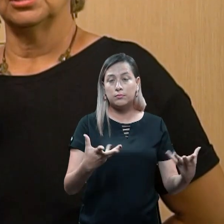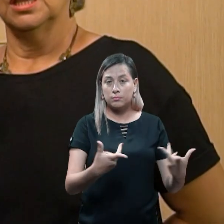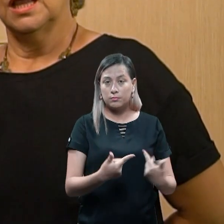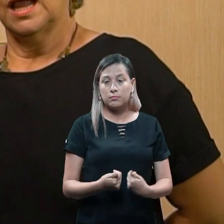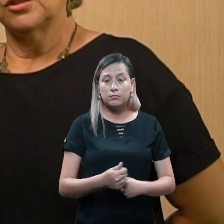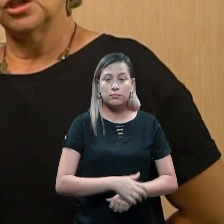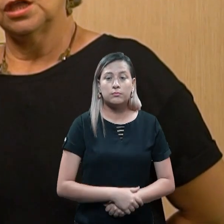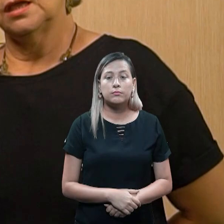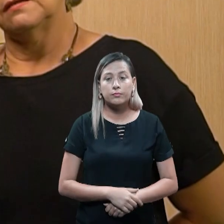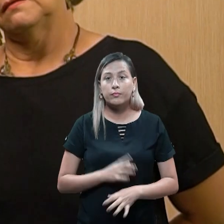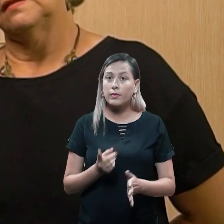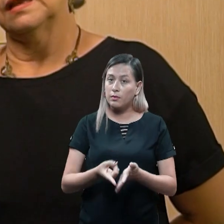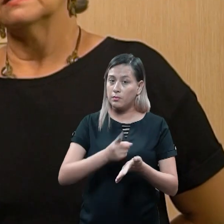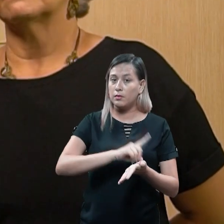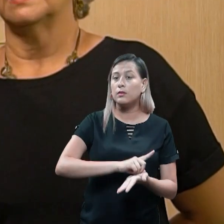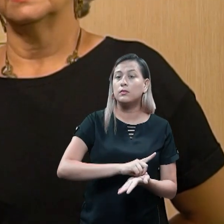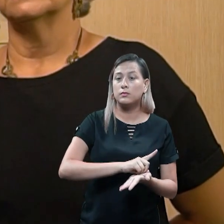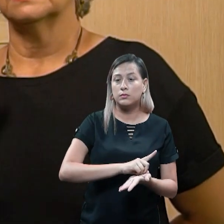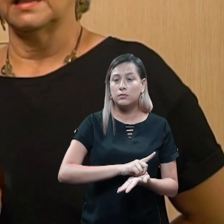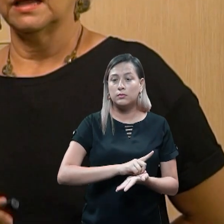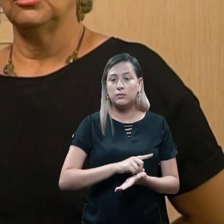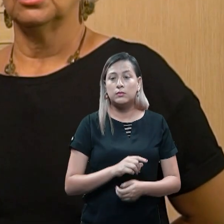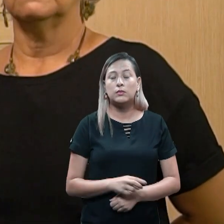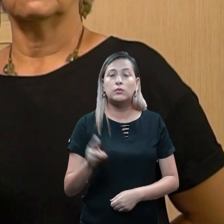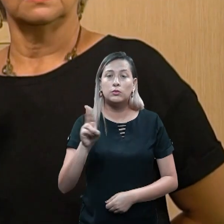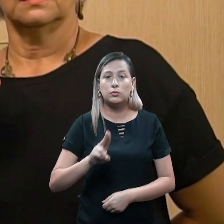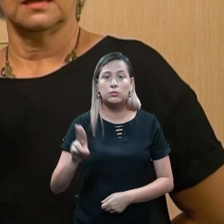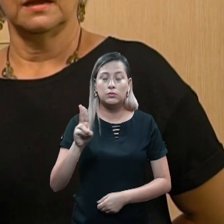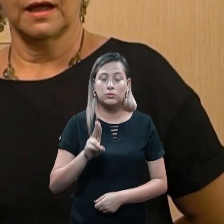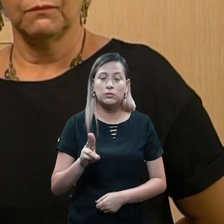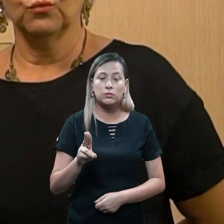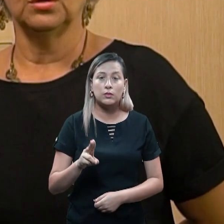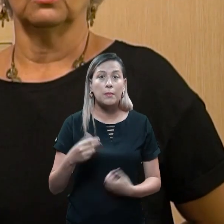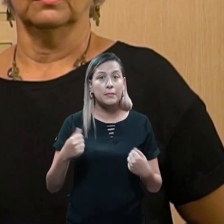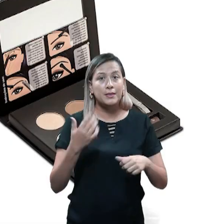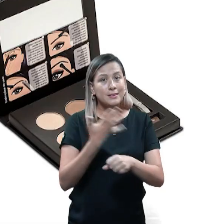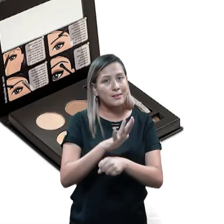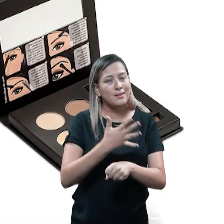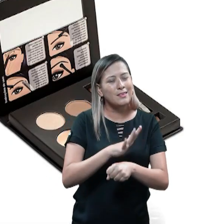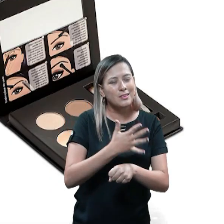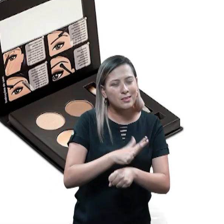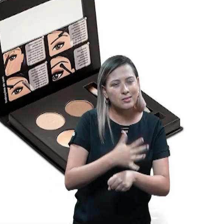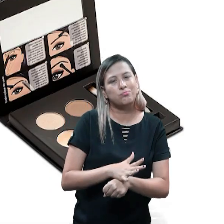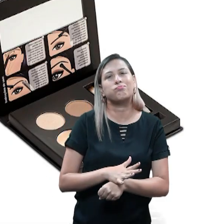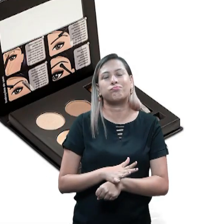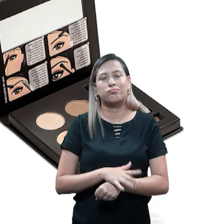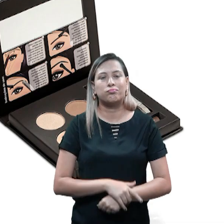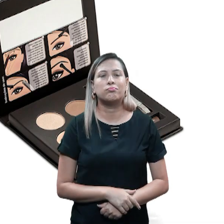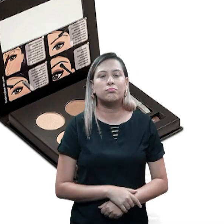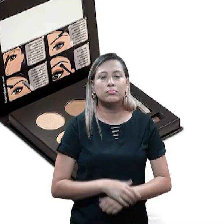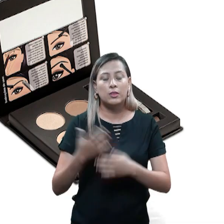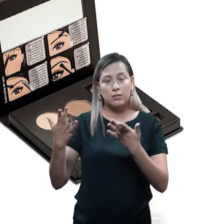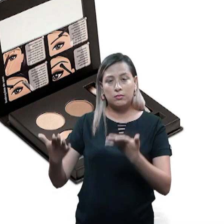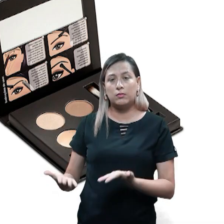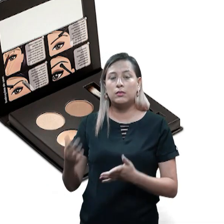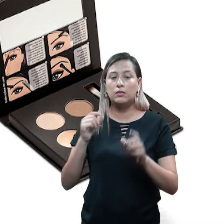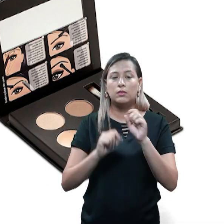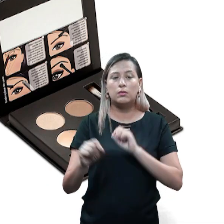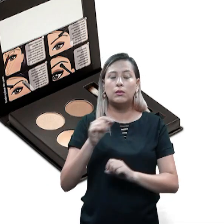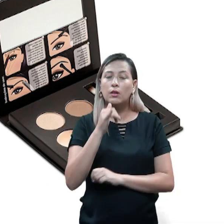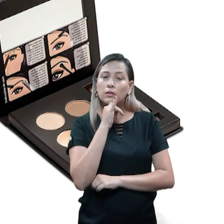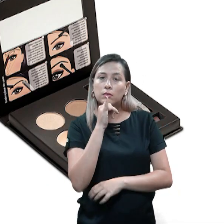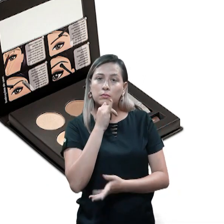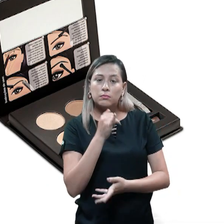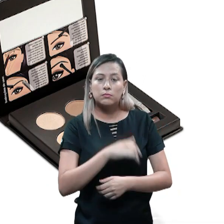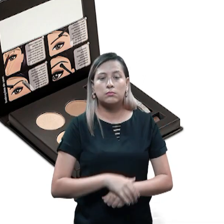antes de se lançar nessa técnica, tem que treinar muito. Aqui é um exemplo de